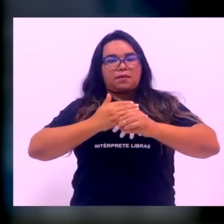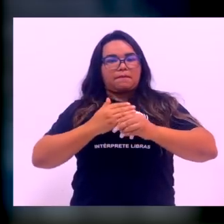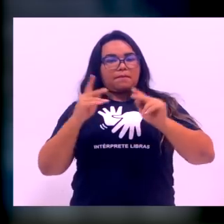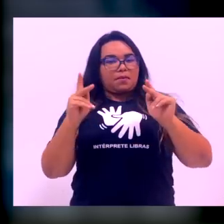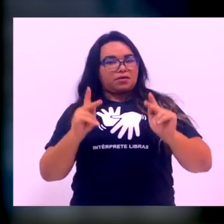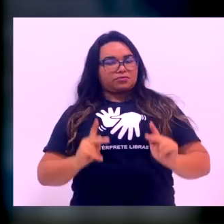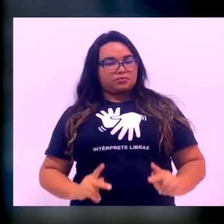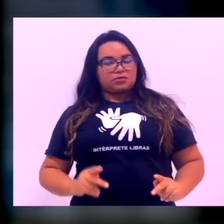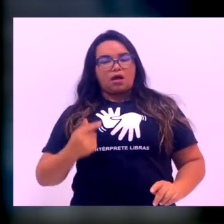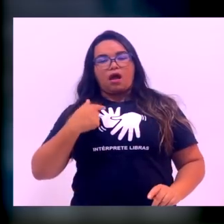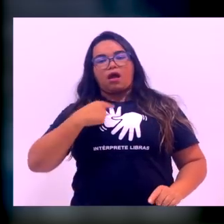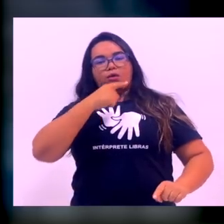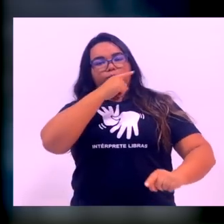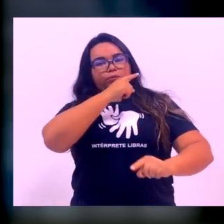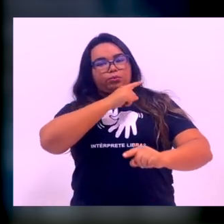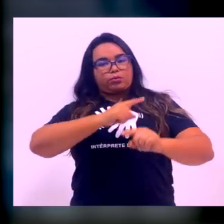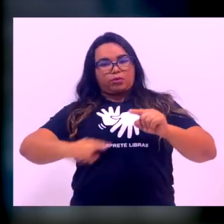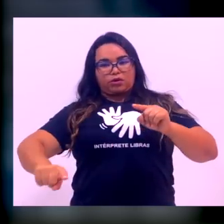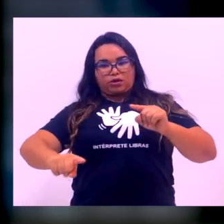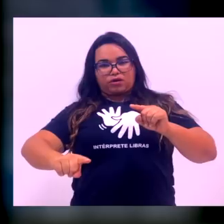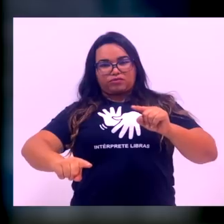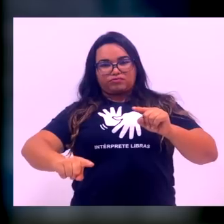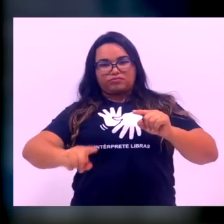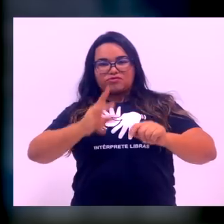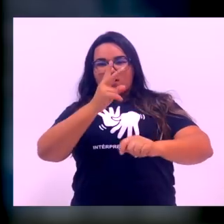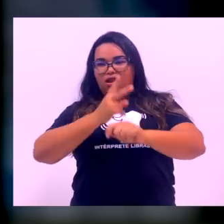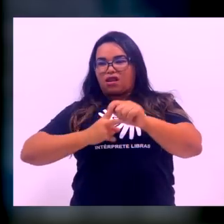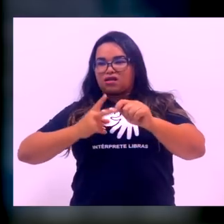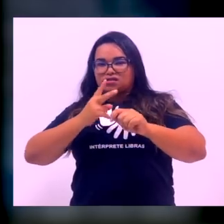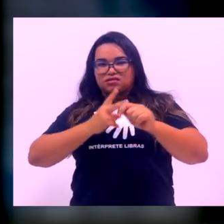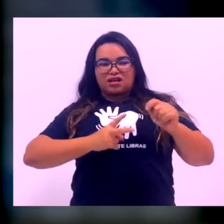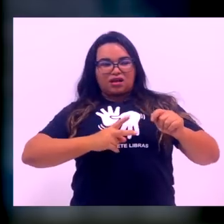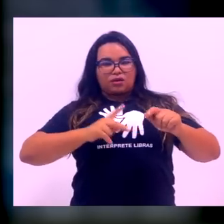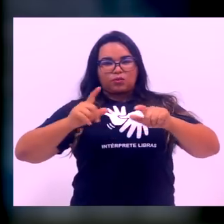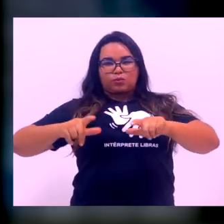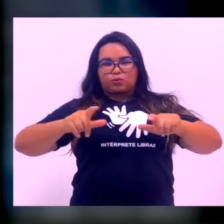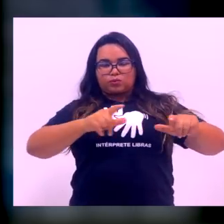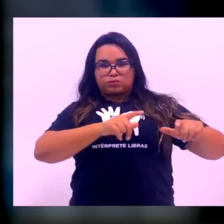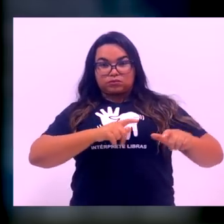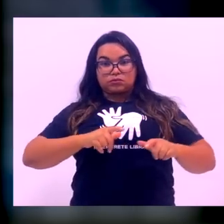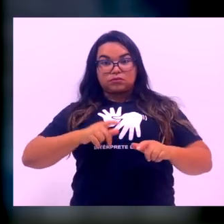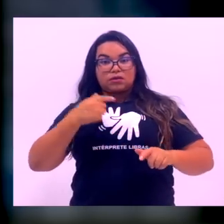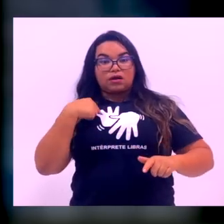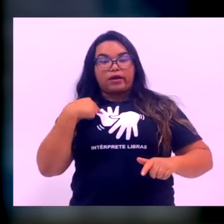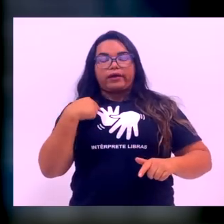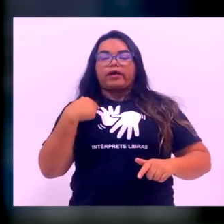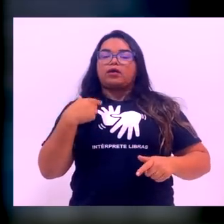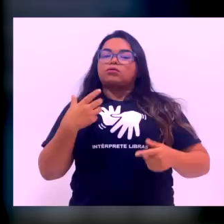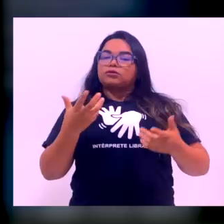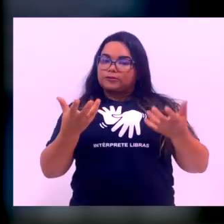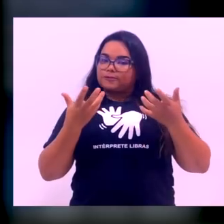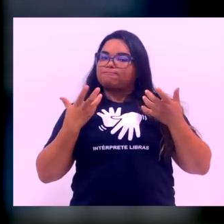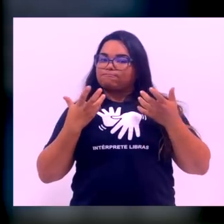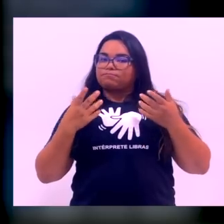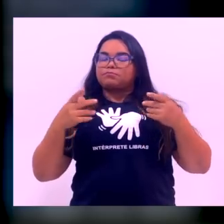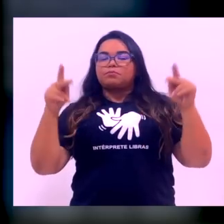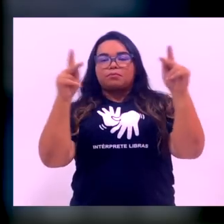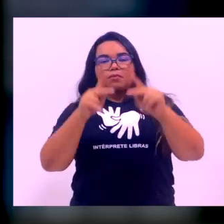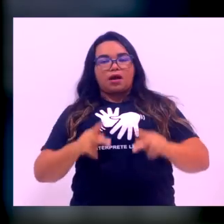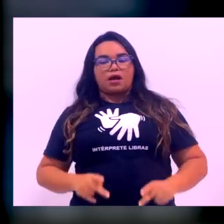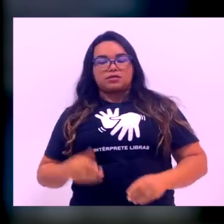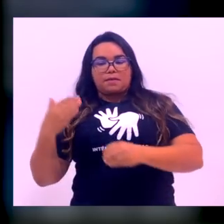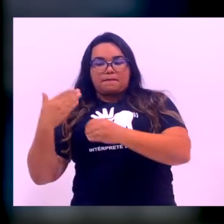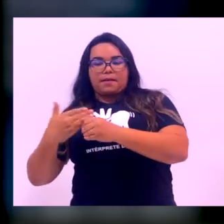por Babilônia em paz e sinceridade. Eu proibi a violência e o terror em toda a Suméria e Acádia. Eu lutei